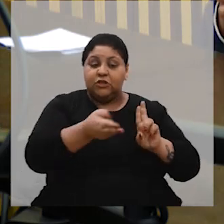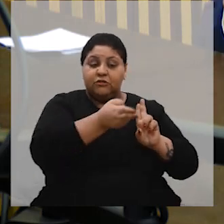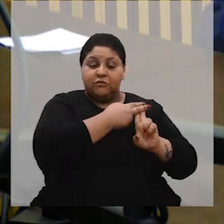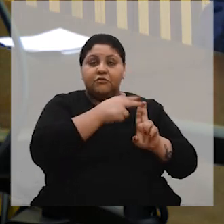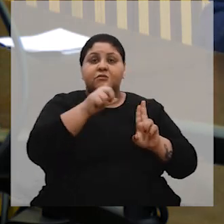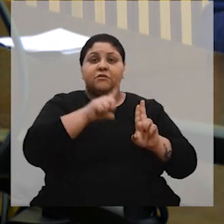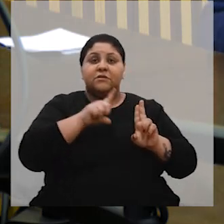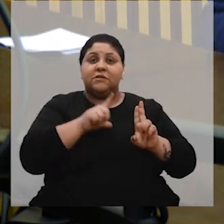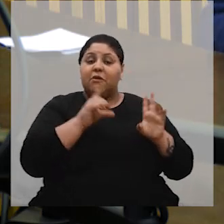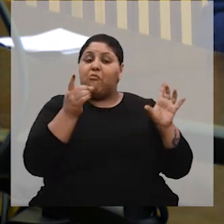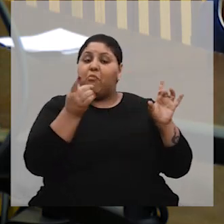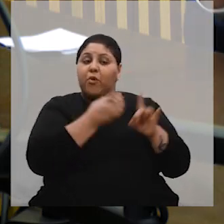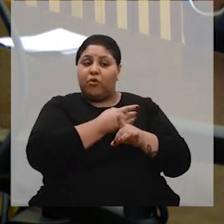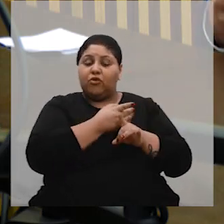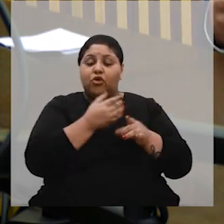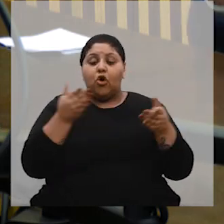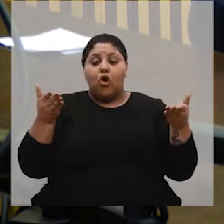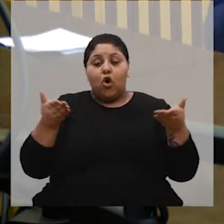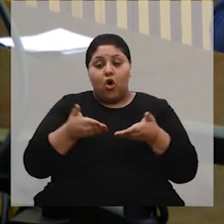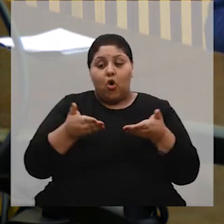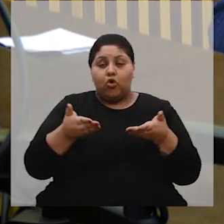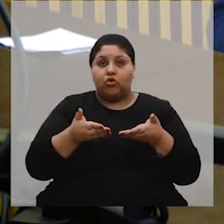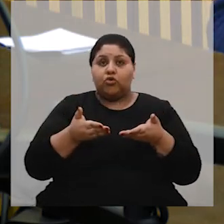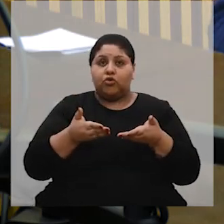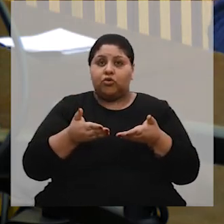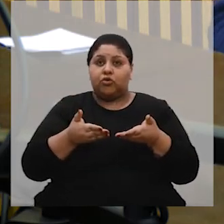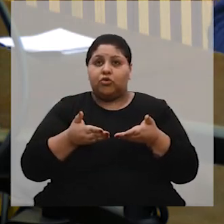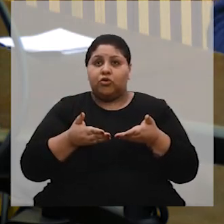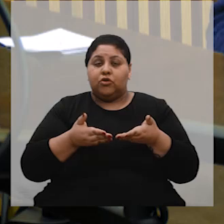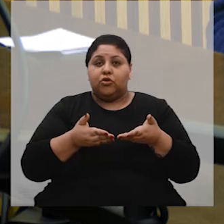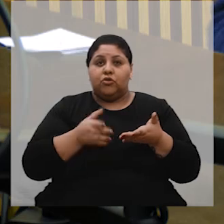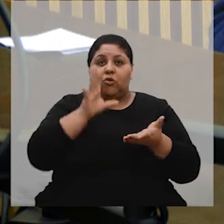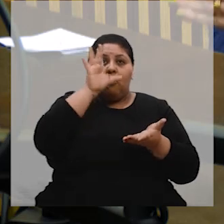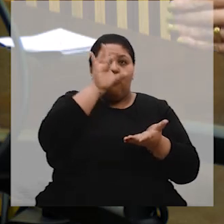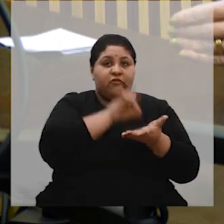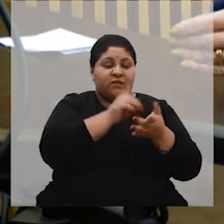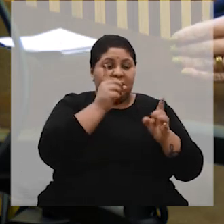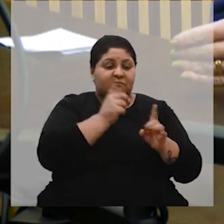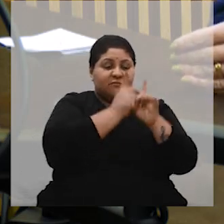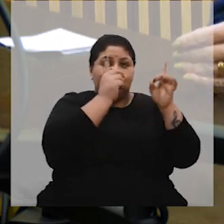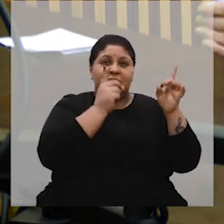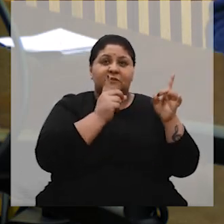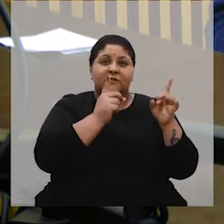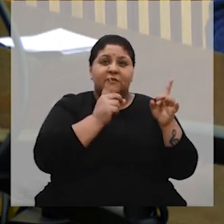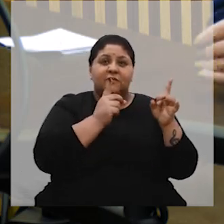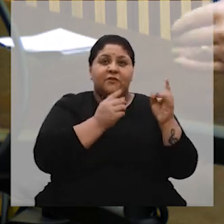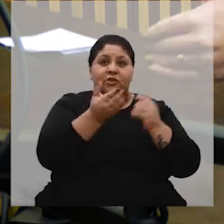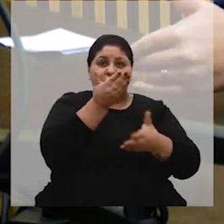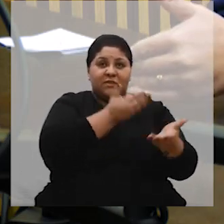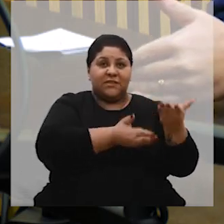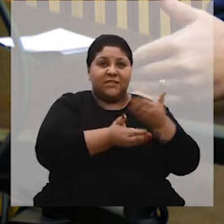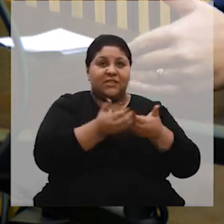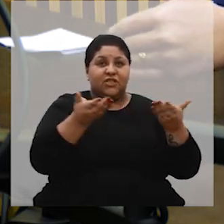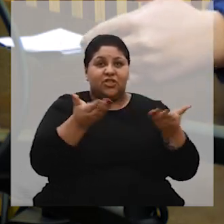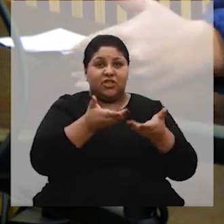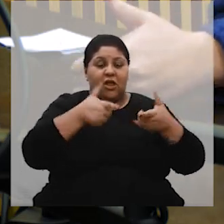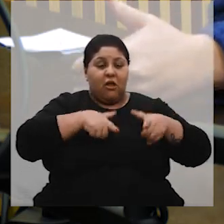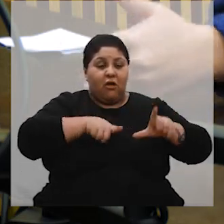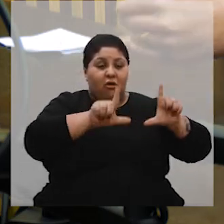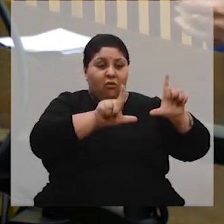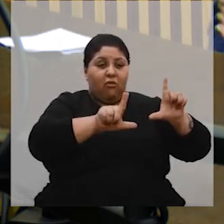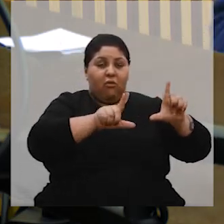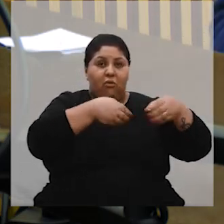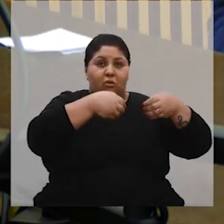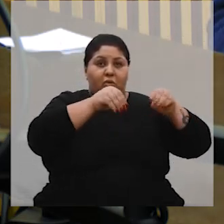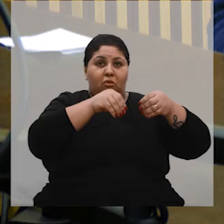SUS a gente tem e tem pronta entrega. Então, hoje é basicamente confirmar o diagnóstico, na consulta já sai com a receita,